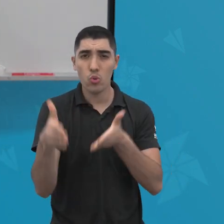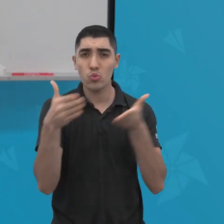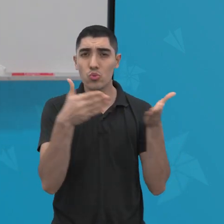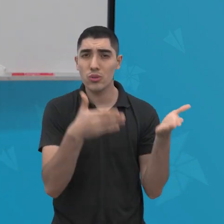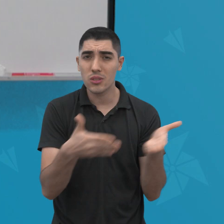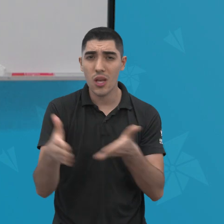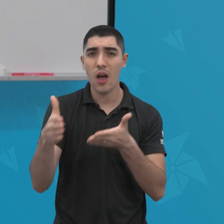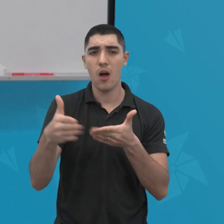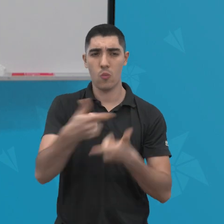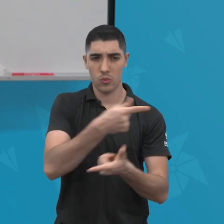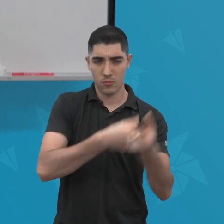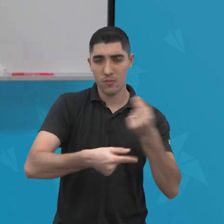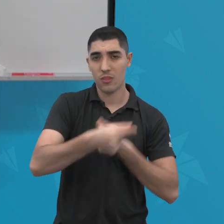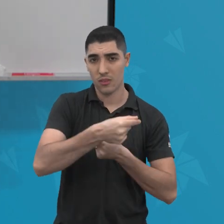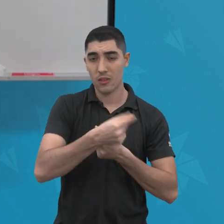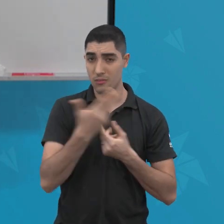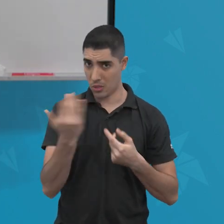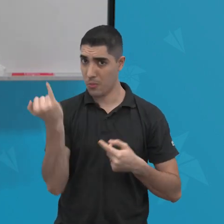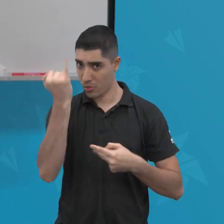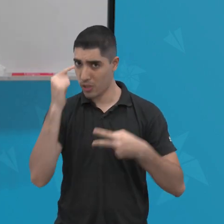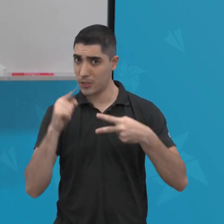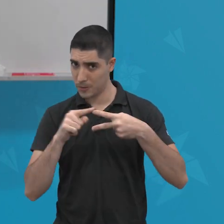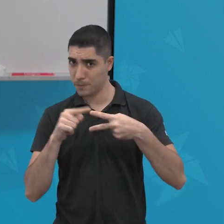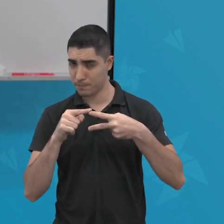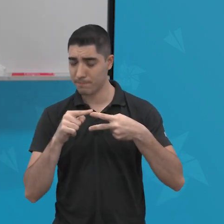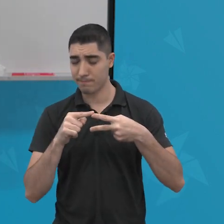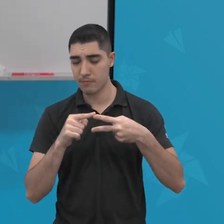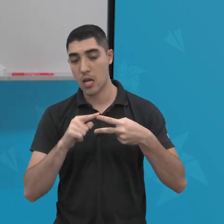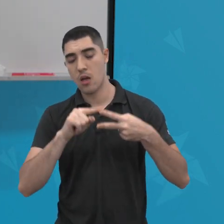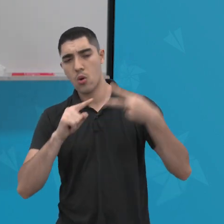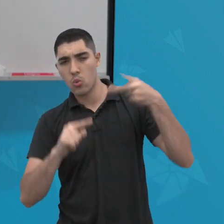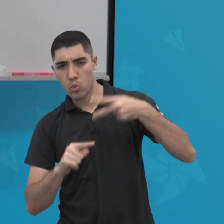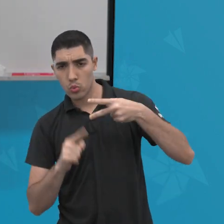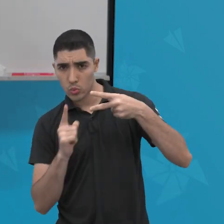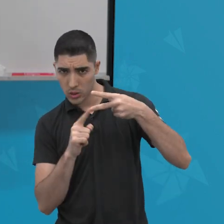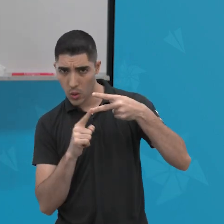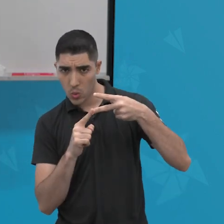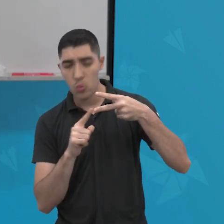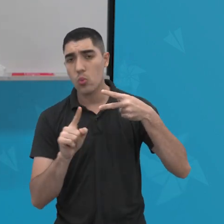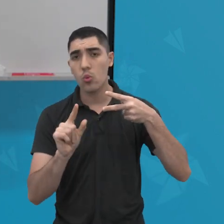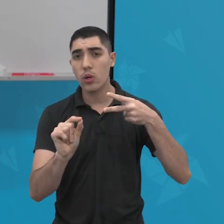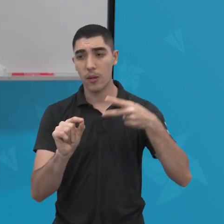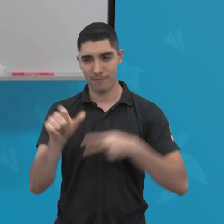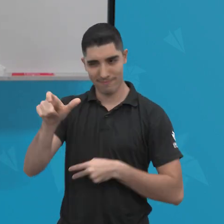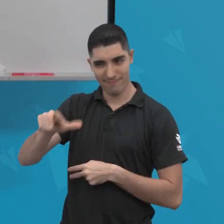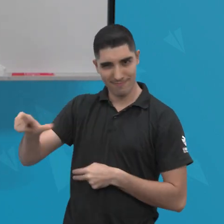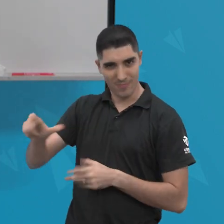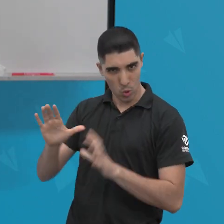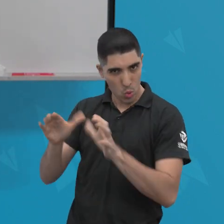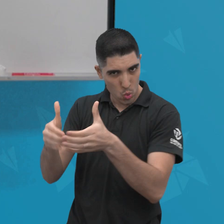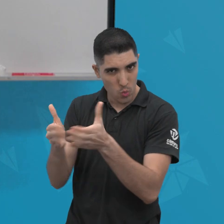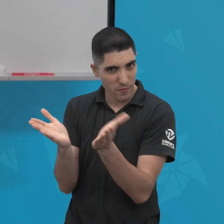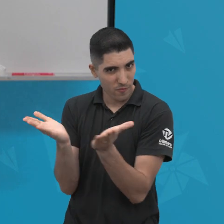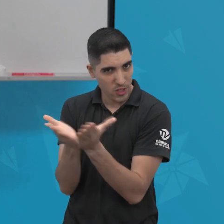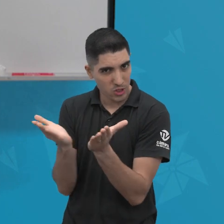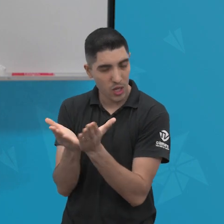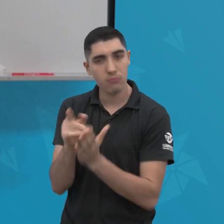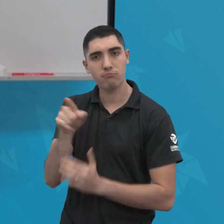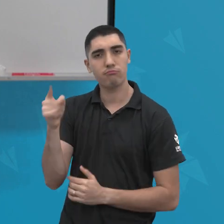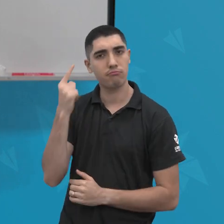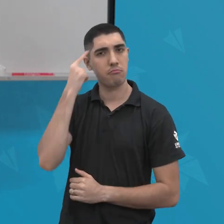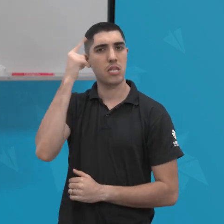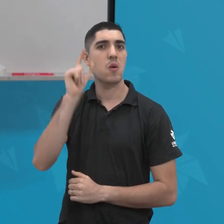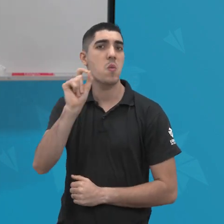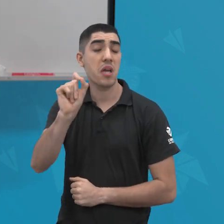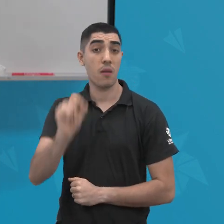como um todo. Esse é um ponto importante. O segundo ponto importante é que, para os protestantes,